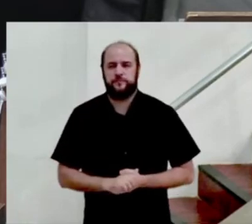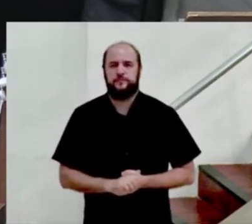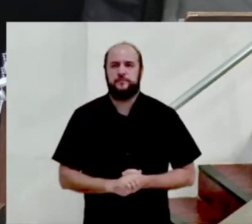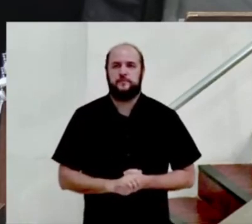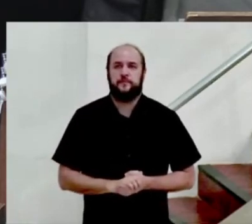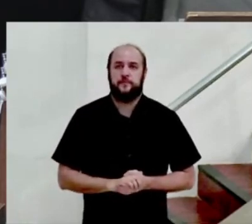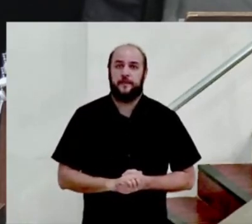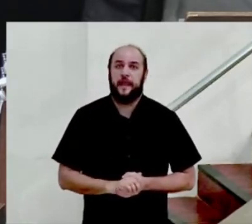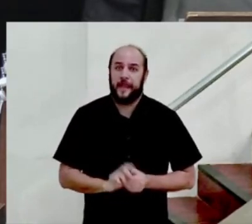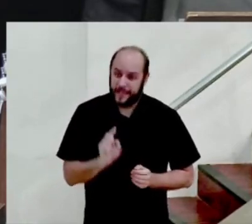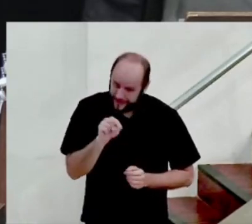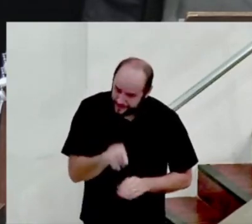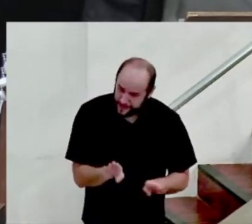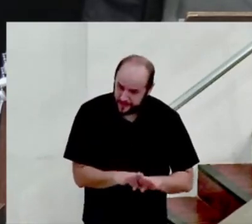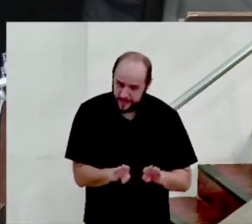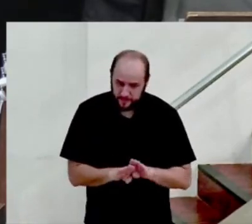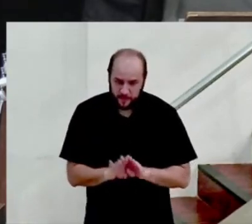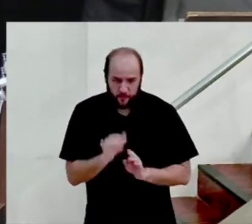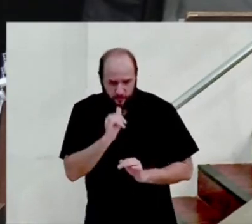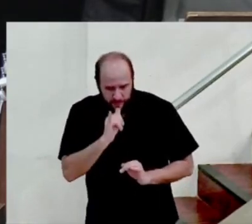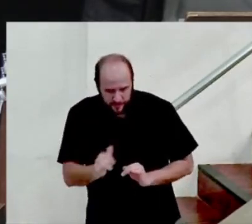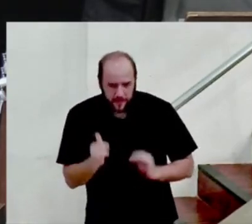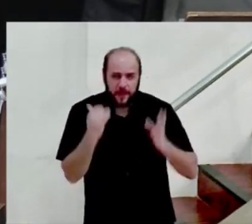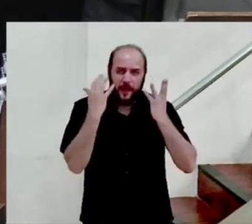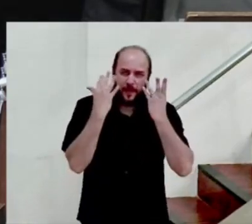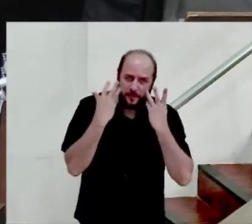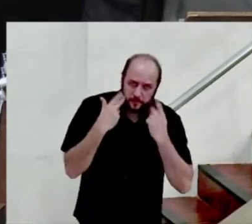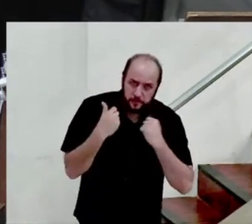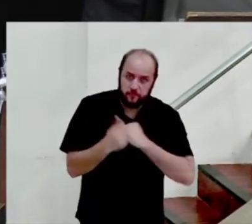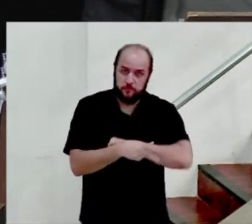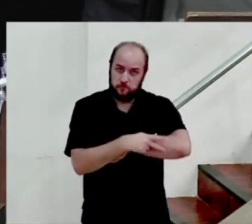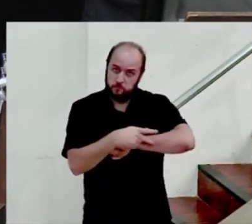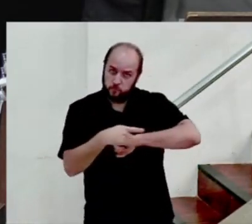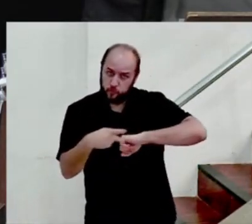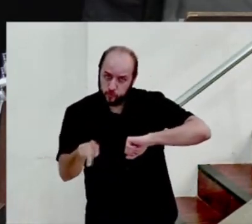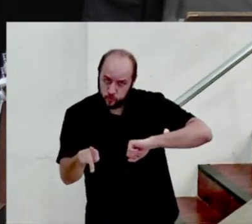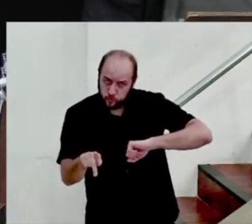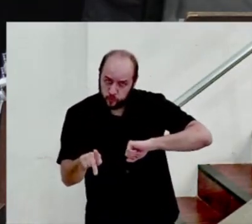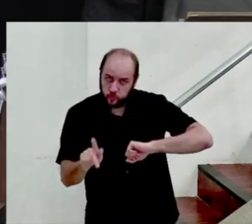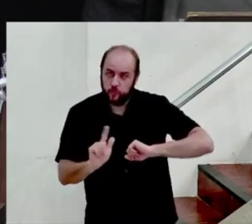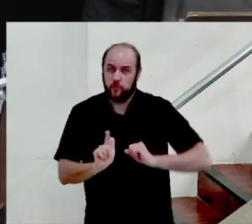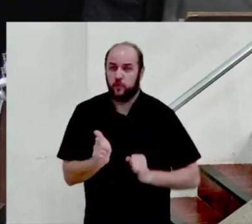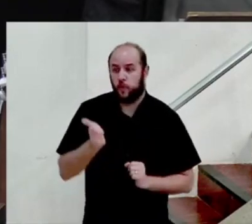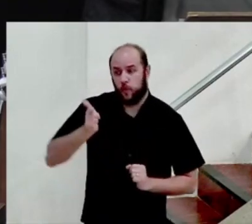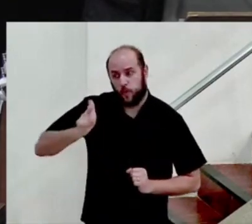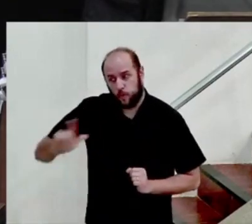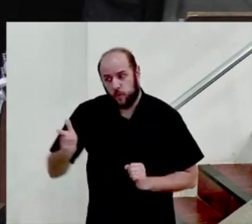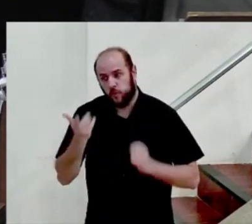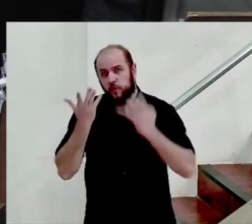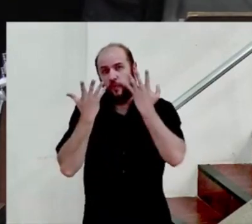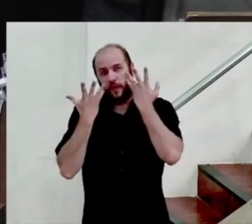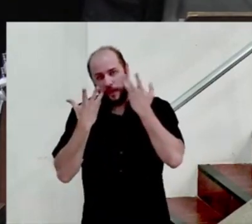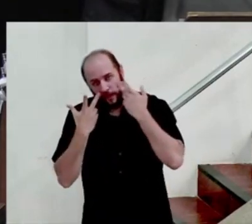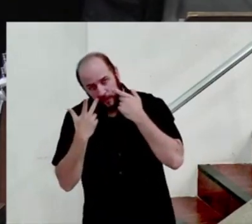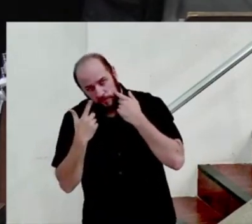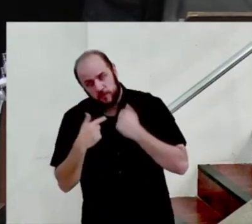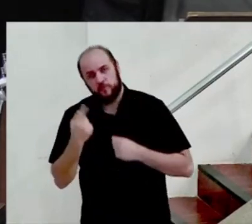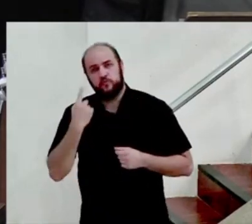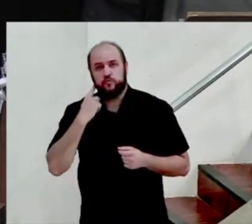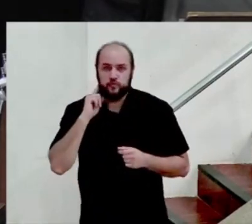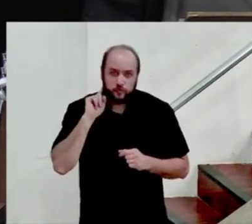haveria animais que deveriam ser considerados puros e animais que deveriam ser considerados